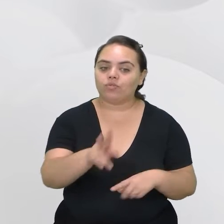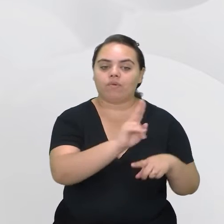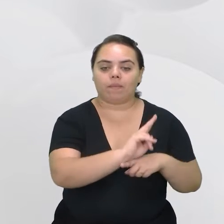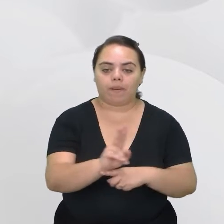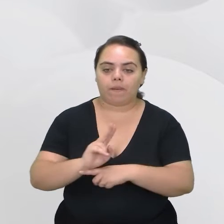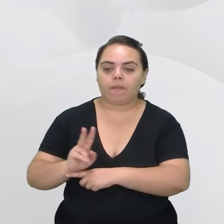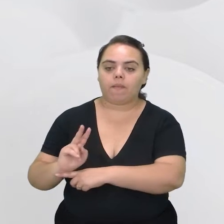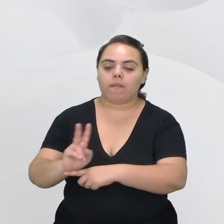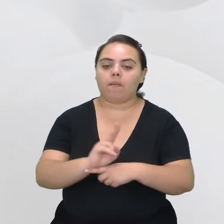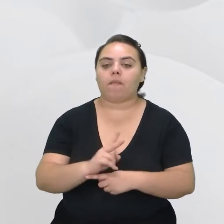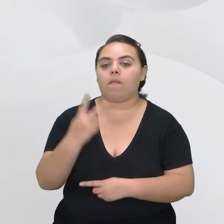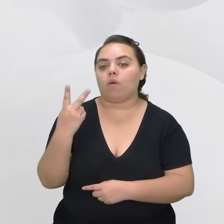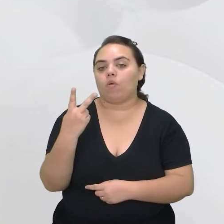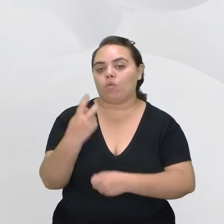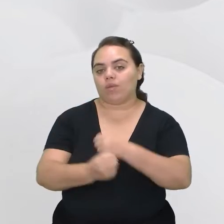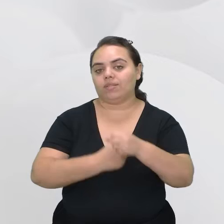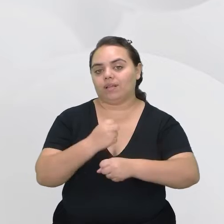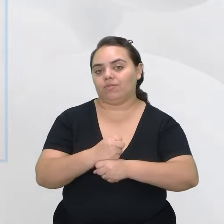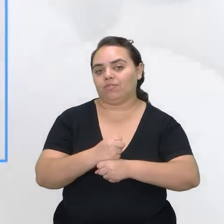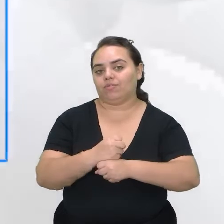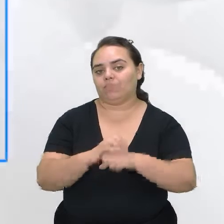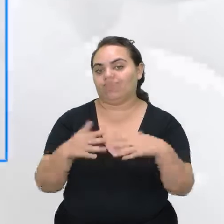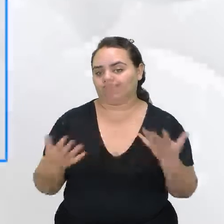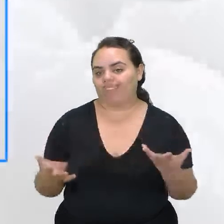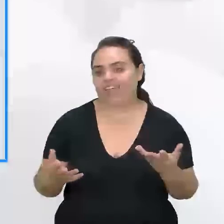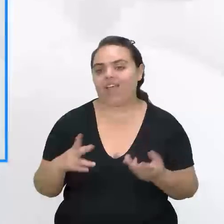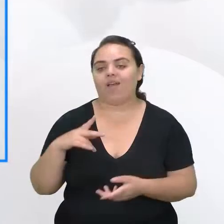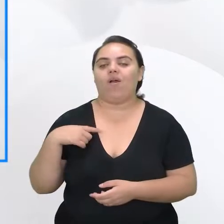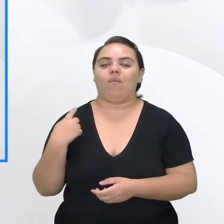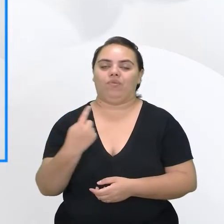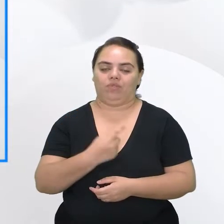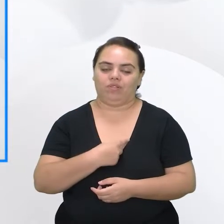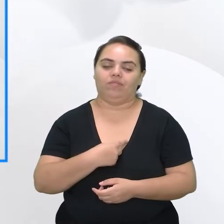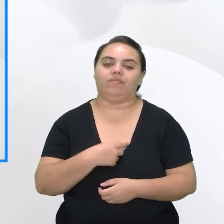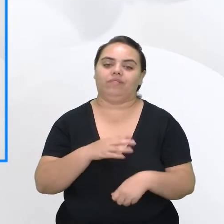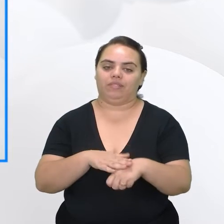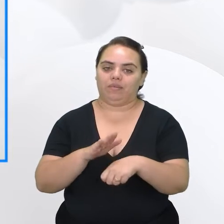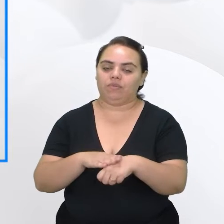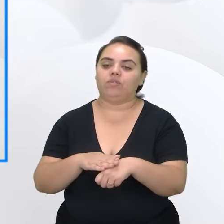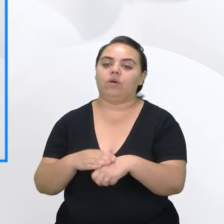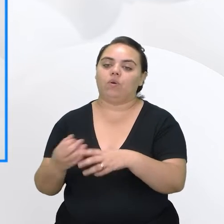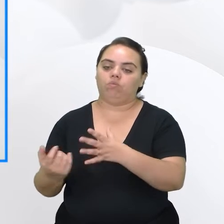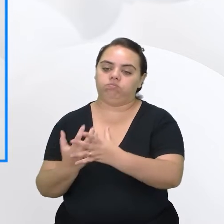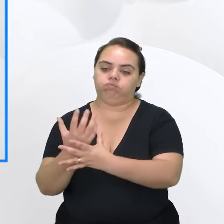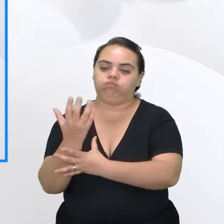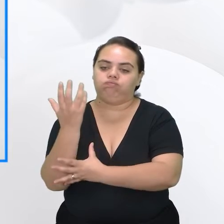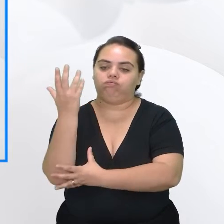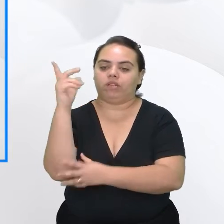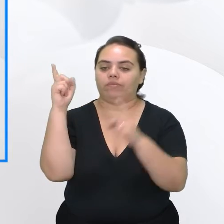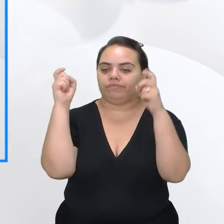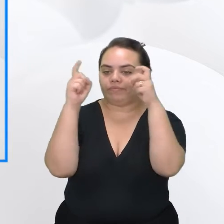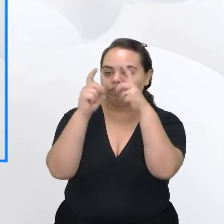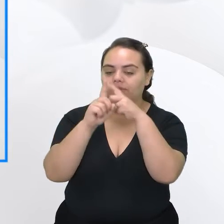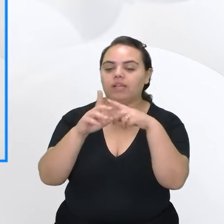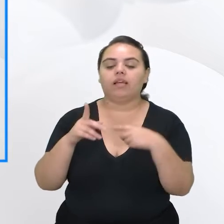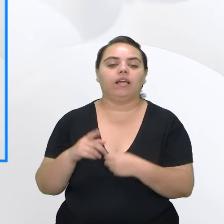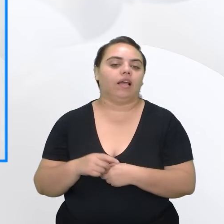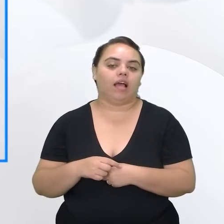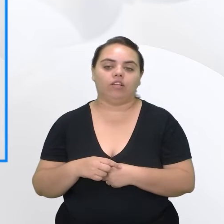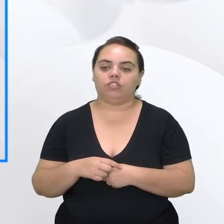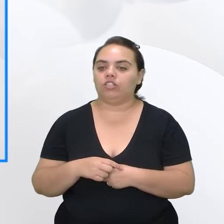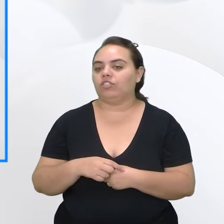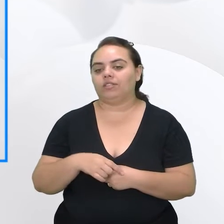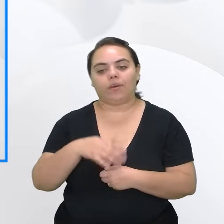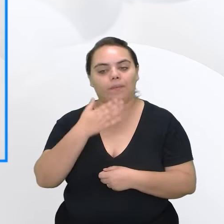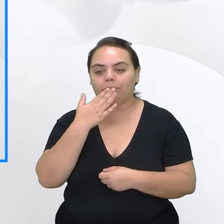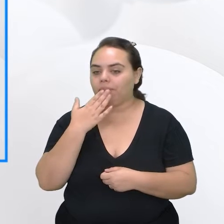fazendo manejo por 2 anos, né? Como a gente faz um plantio adensado, né, a gente não